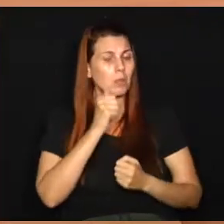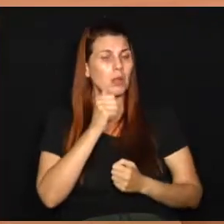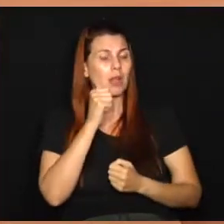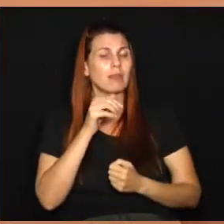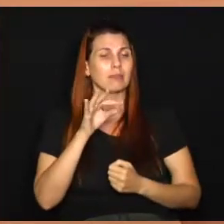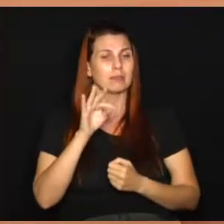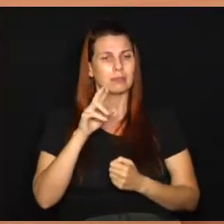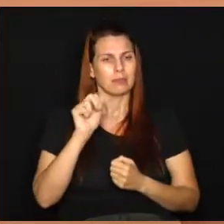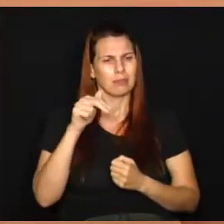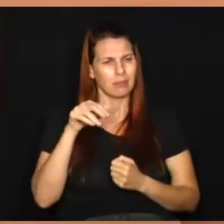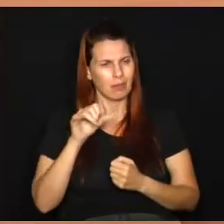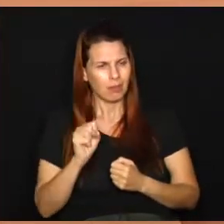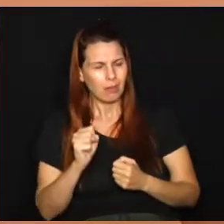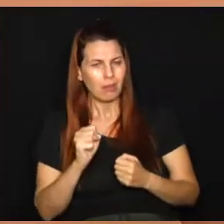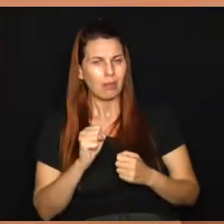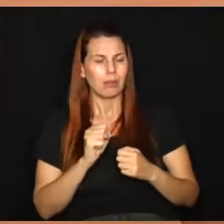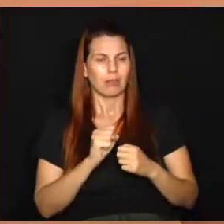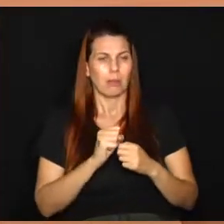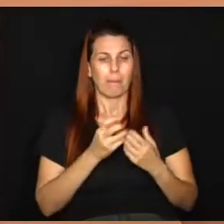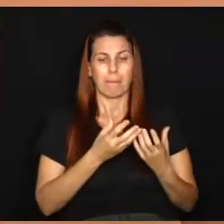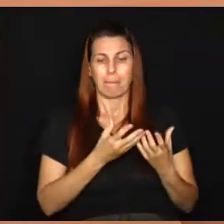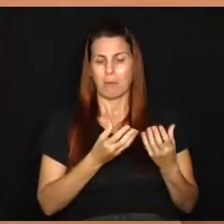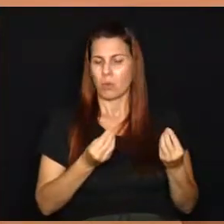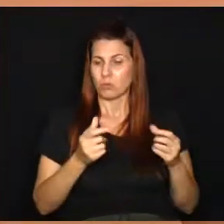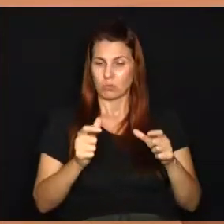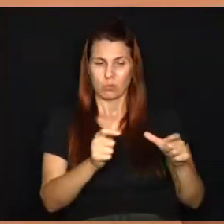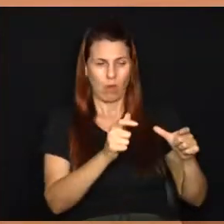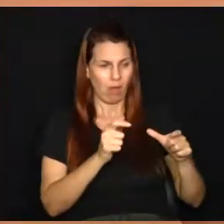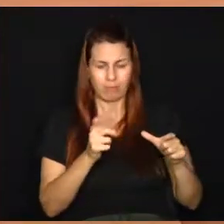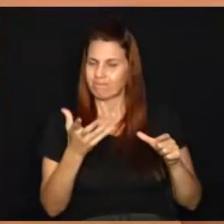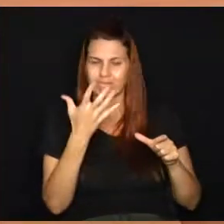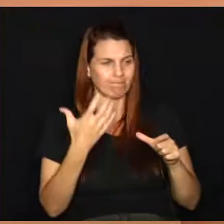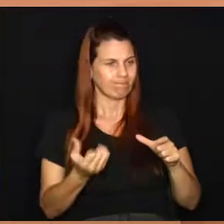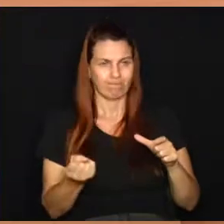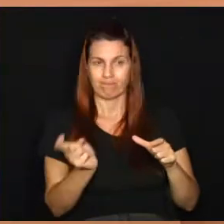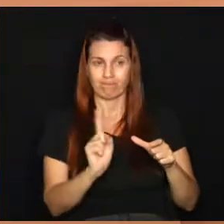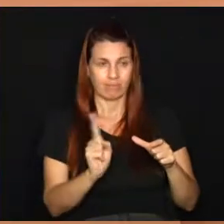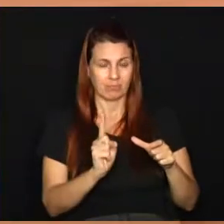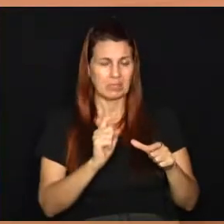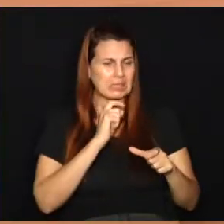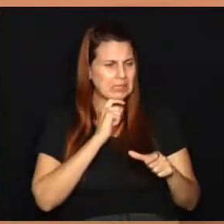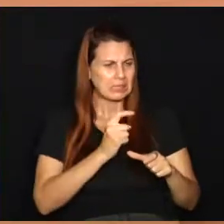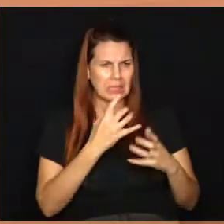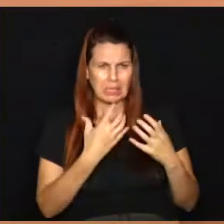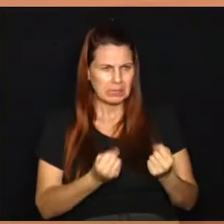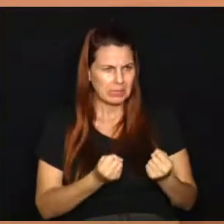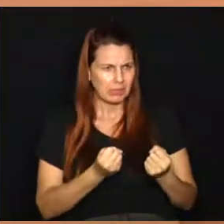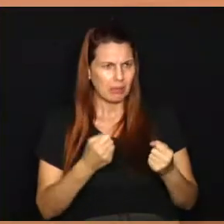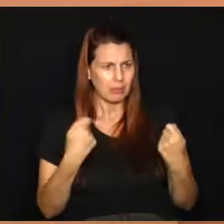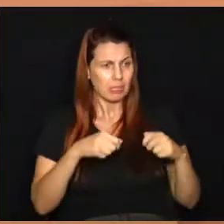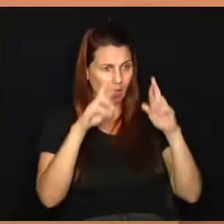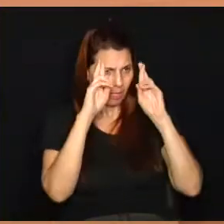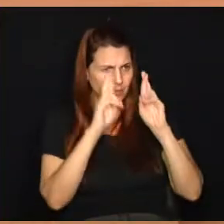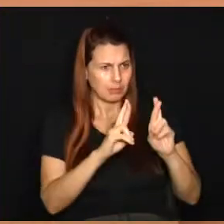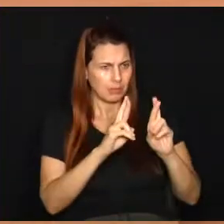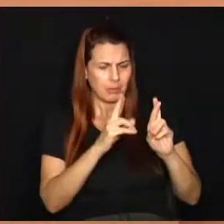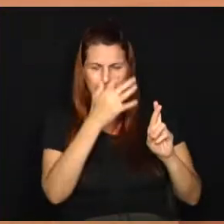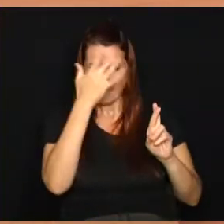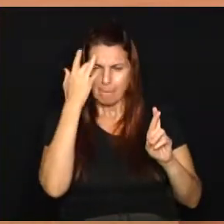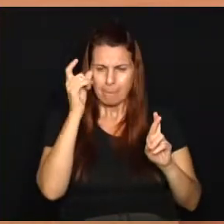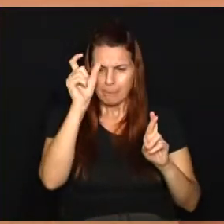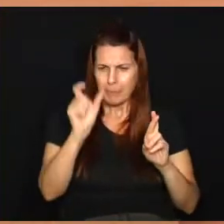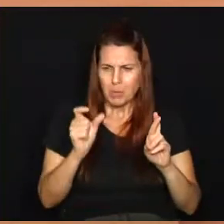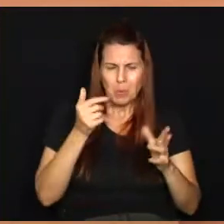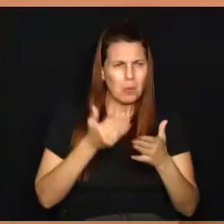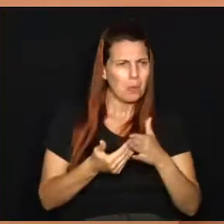muitos segmentos não aceitam as mulheres trans, e, na verdade, ninguém tem que aceitar ninguém, a gente tem que respeitar as pessoas. Nós